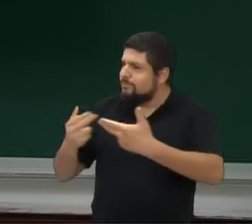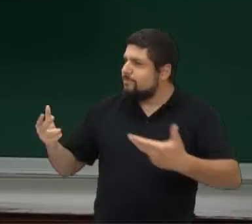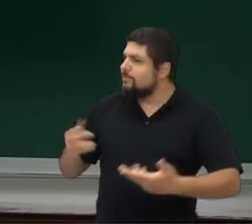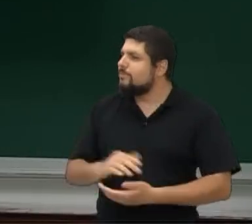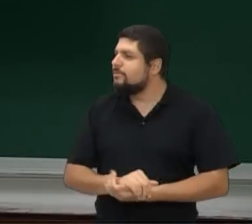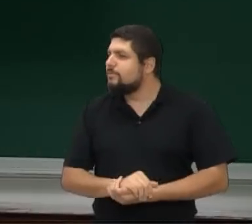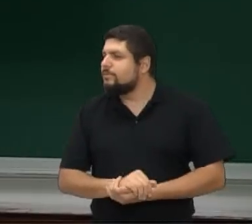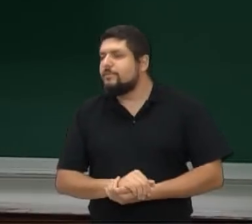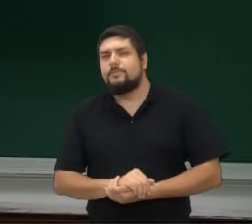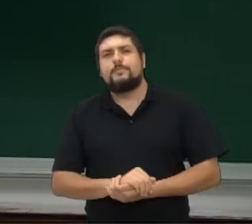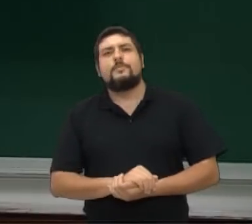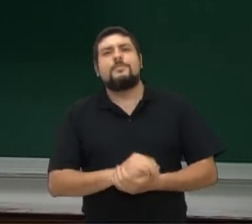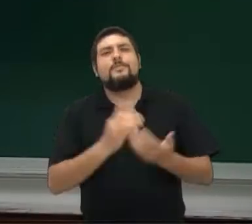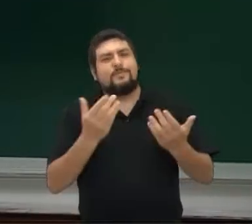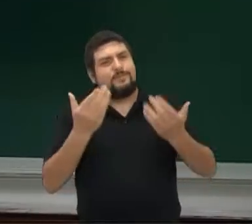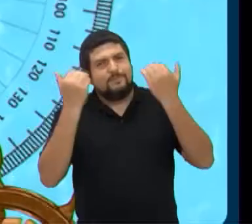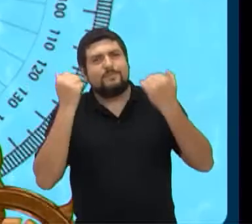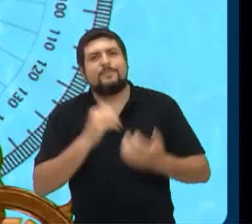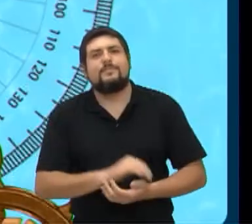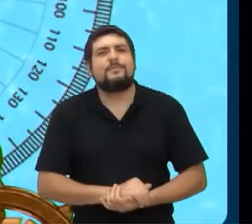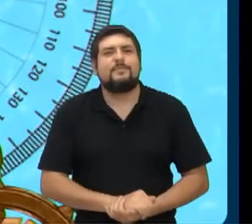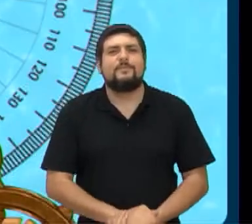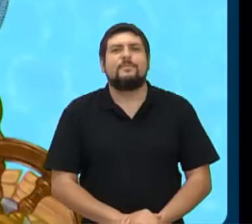Então, vamos lá.